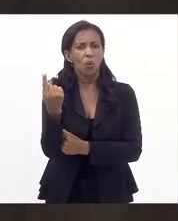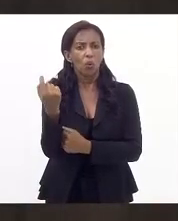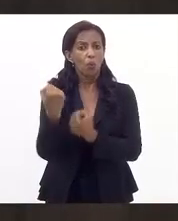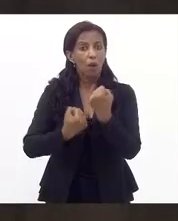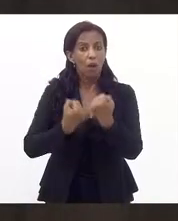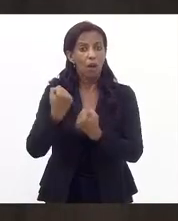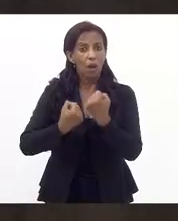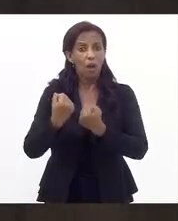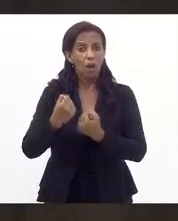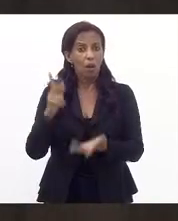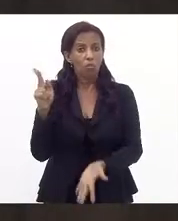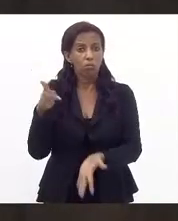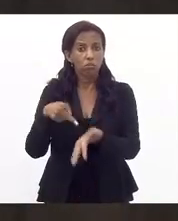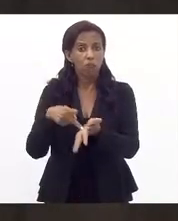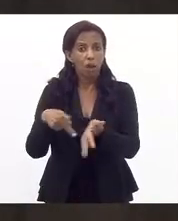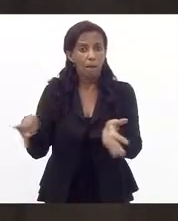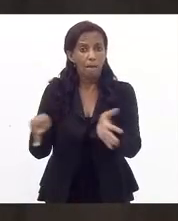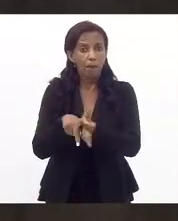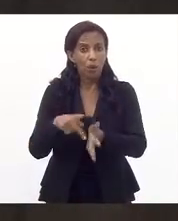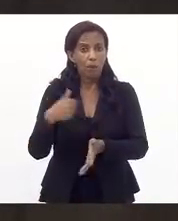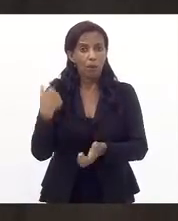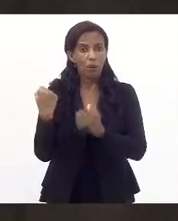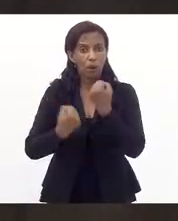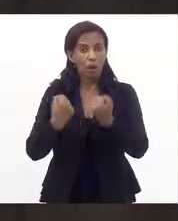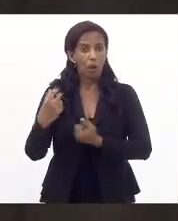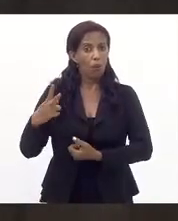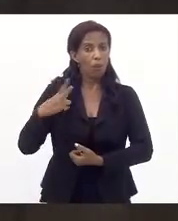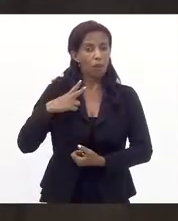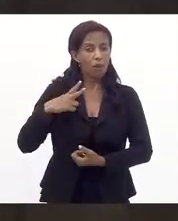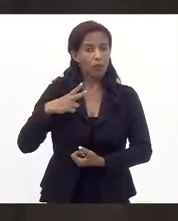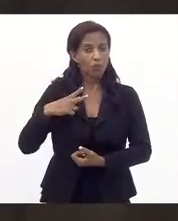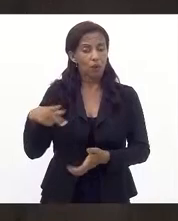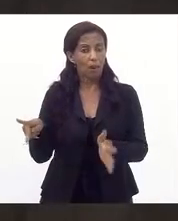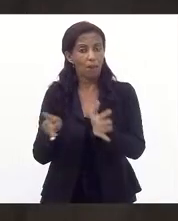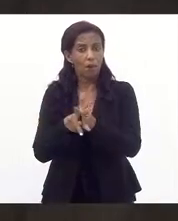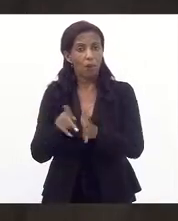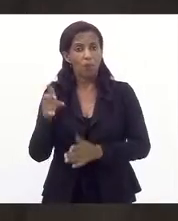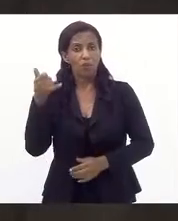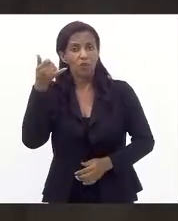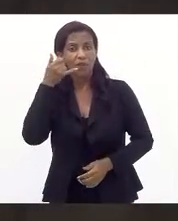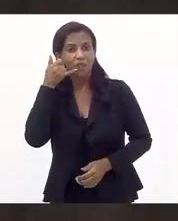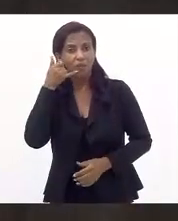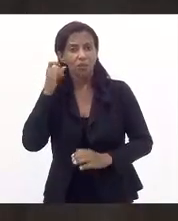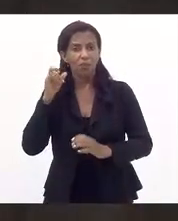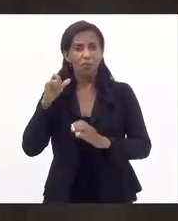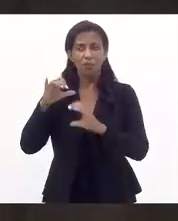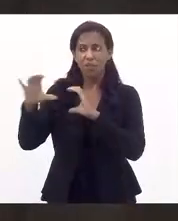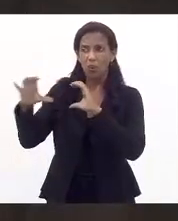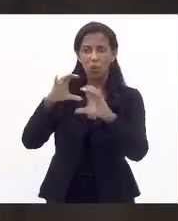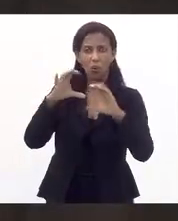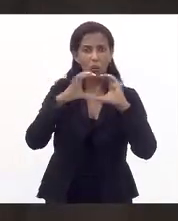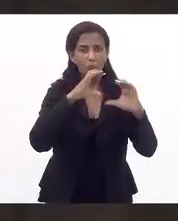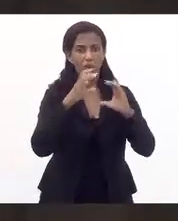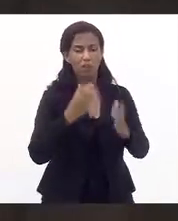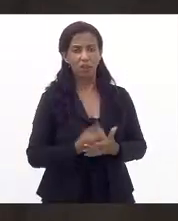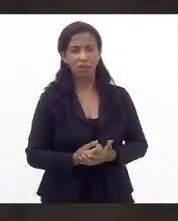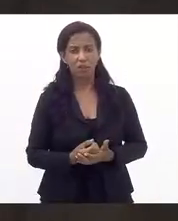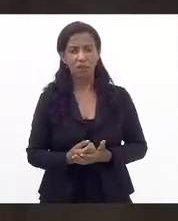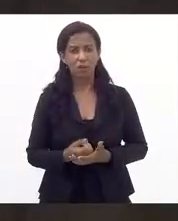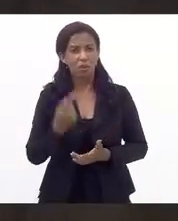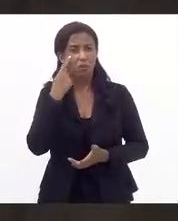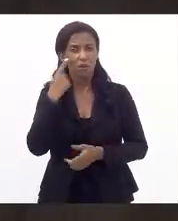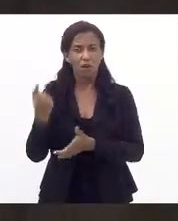oficial por exemplo utilizamos o próprio carro o próprio telefone para fazer as comunicações para fazer as penhoras